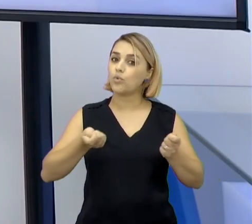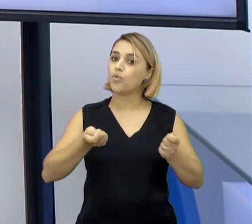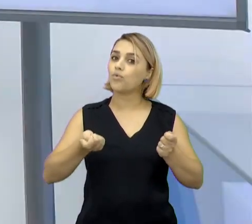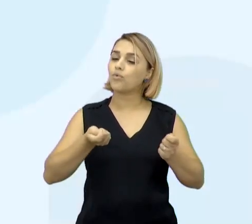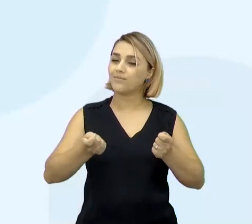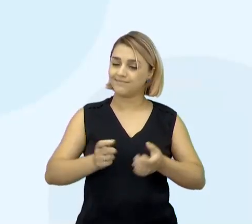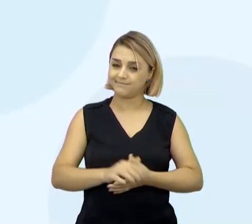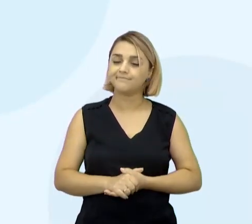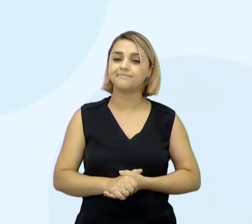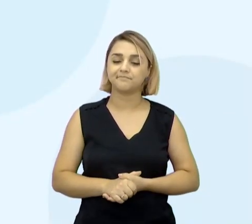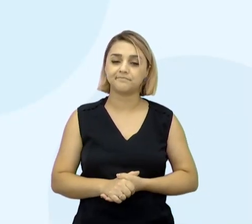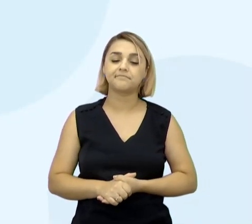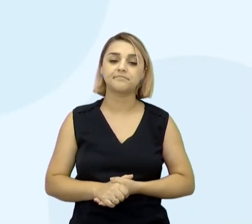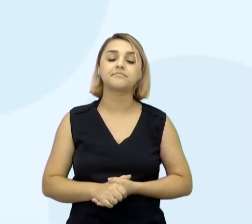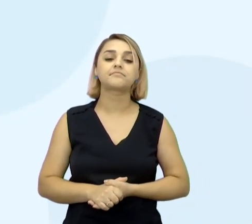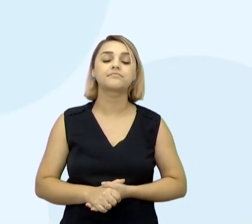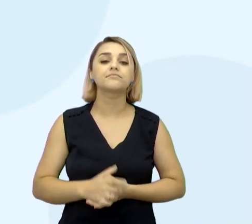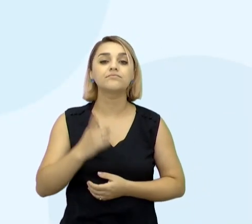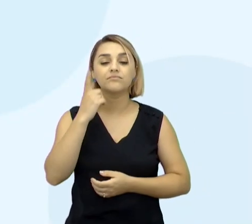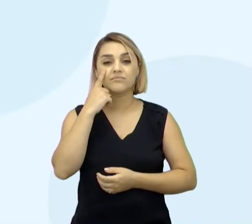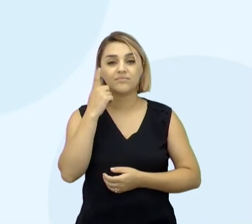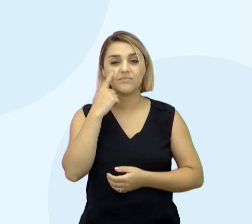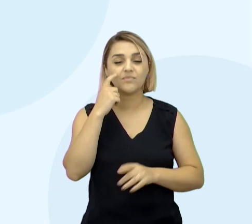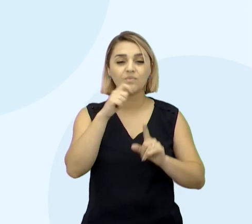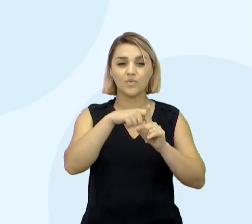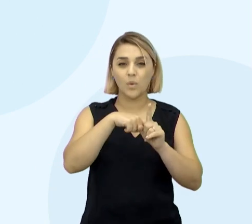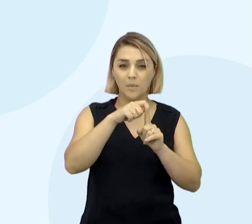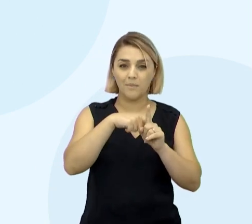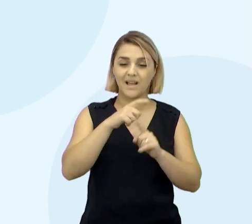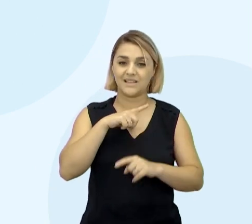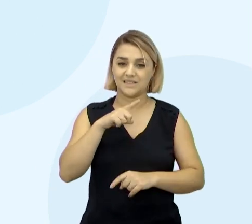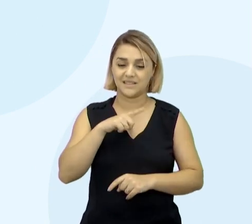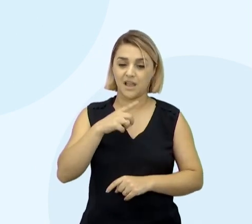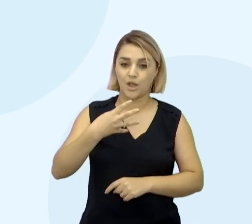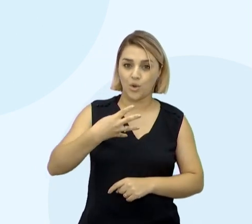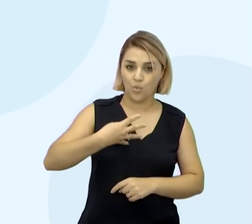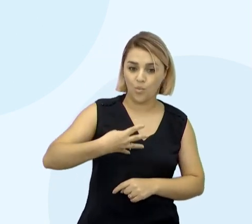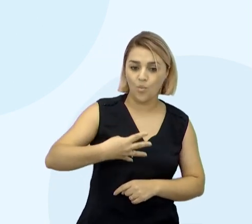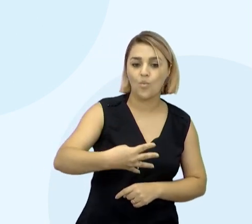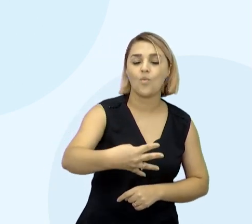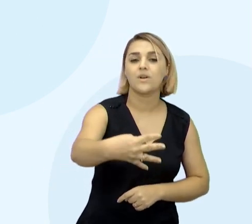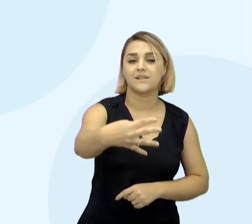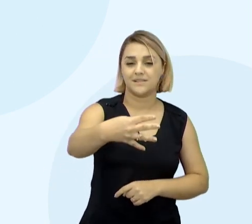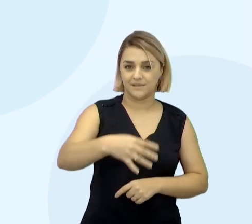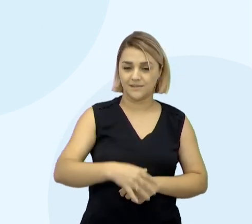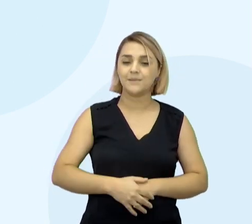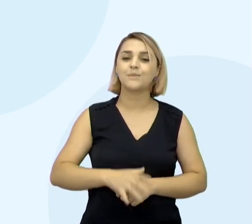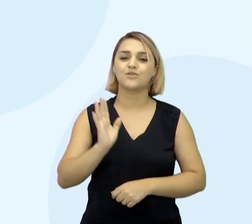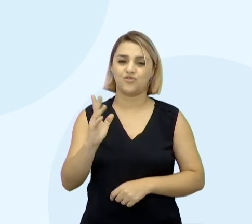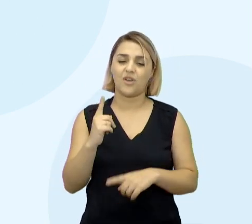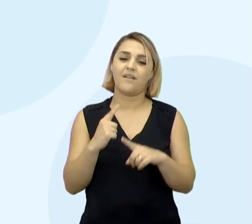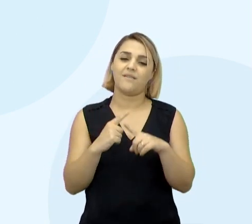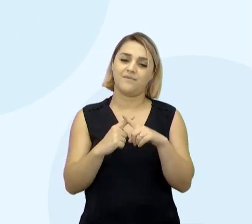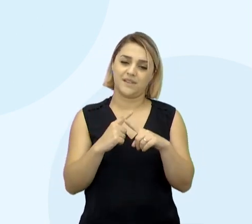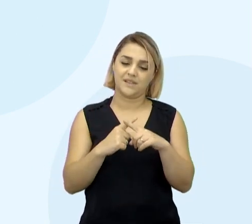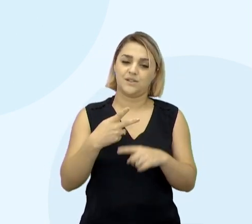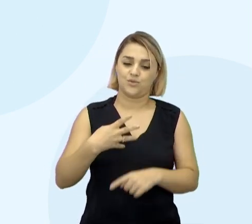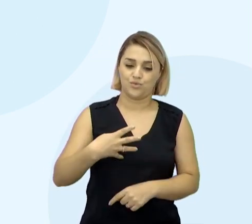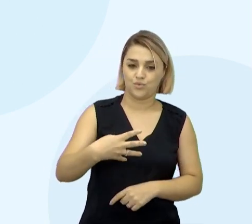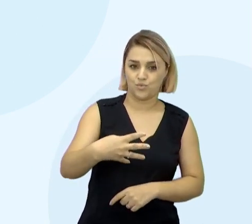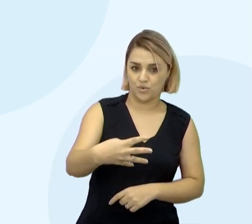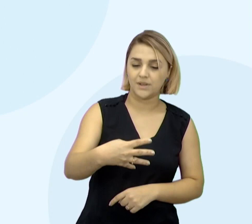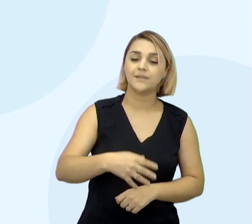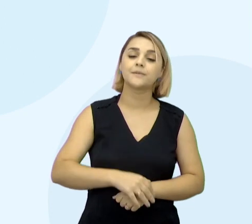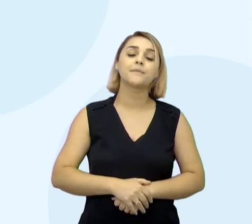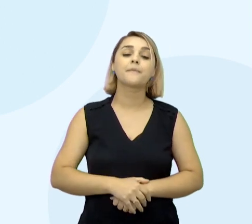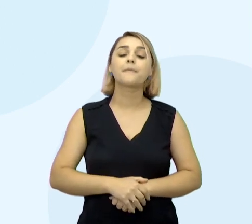em consideração que o mês possui 4 semanas, que a gente multiplicou lá, né, por 4 semanas,